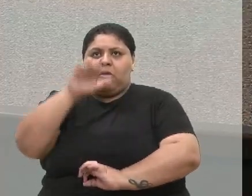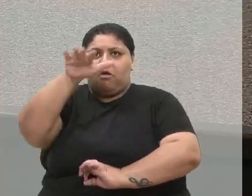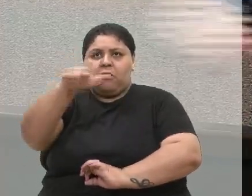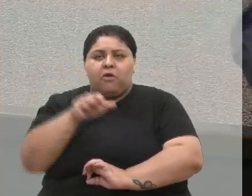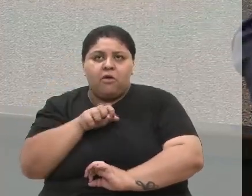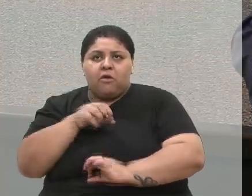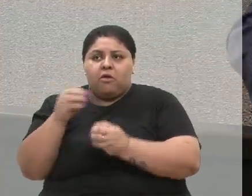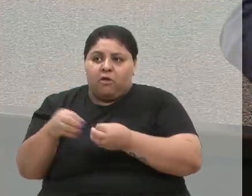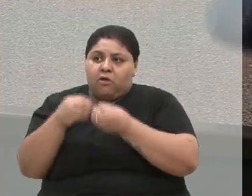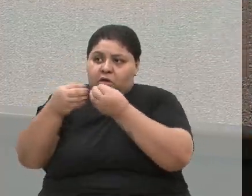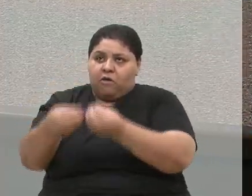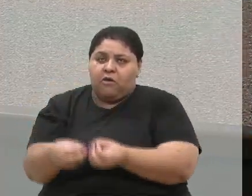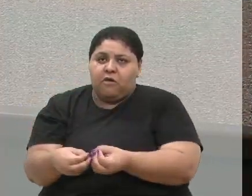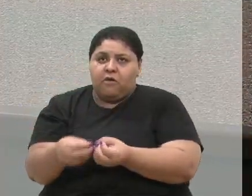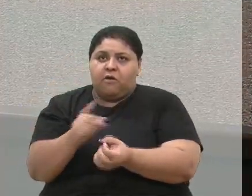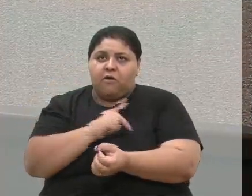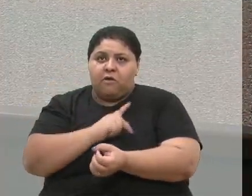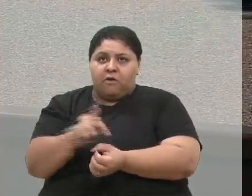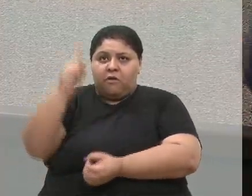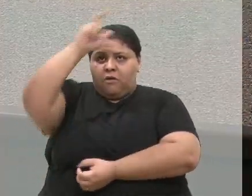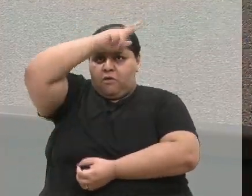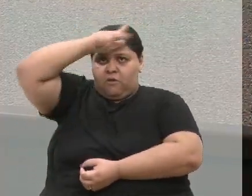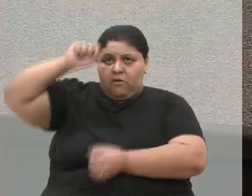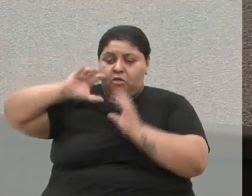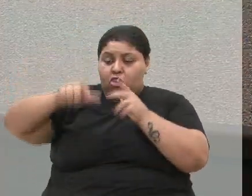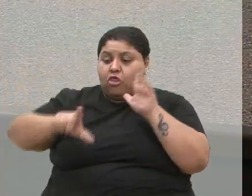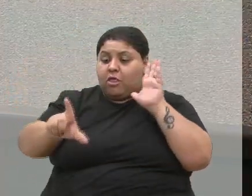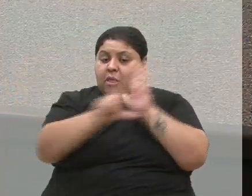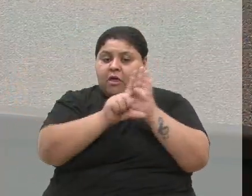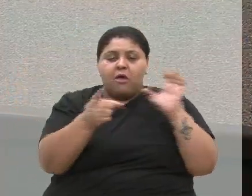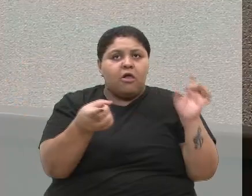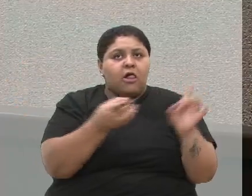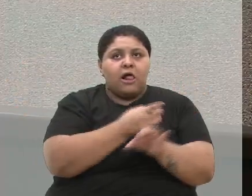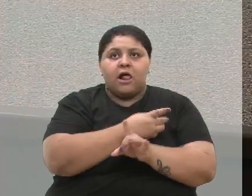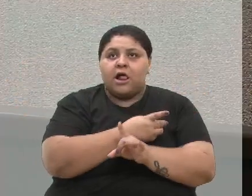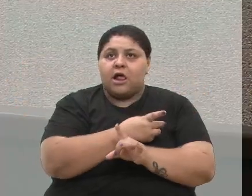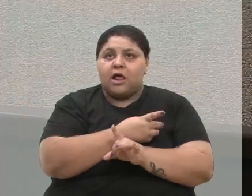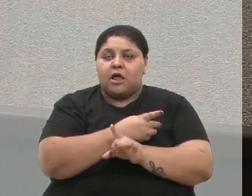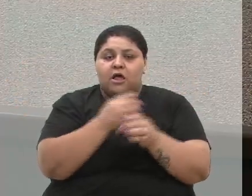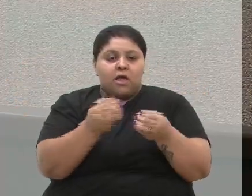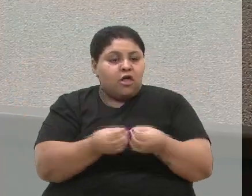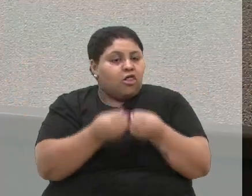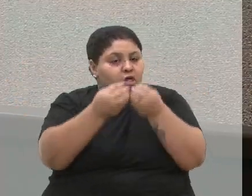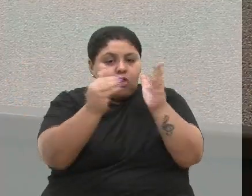50 e entreguei para o presidente, para o prefeito, toda a lei pronta. Não foi dado